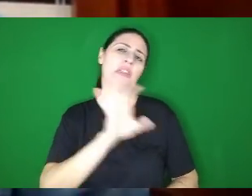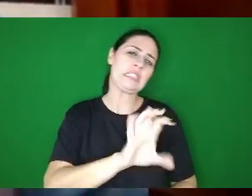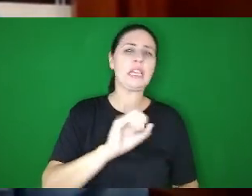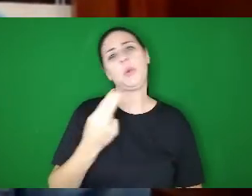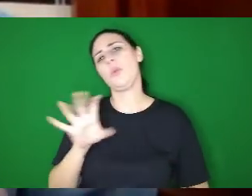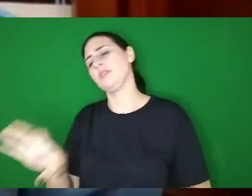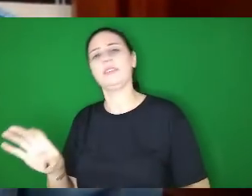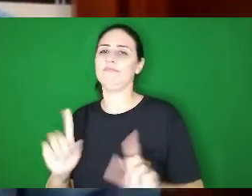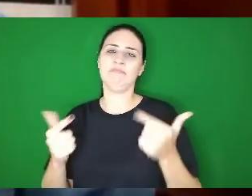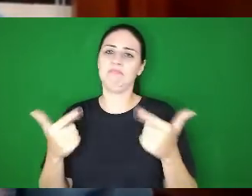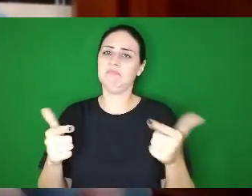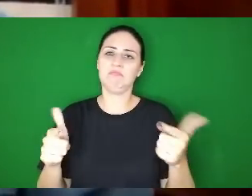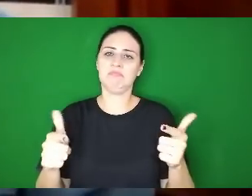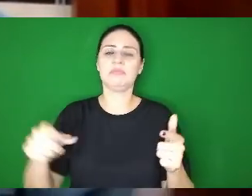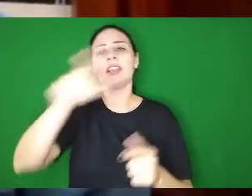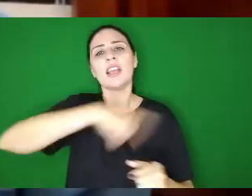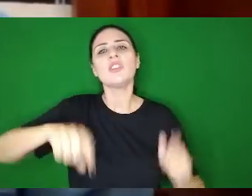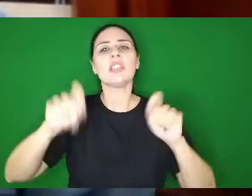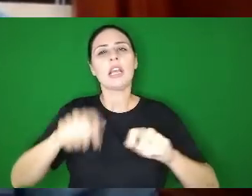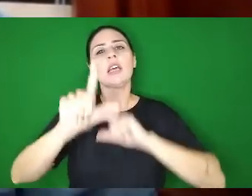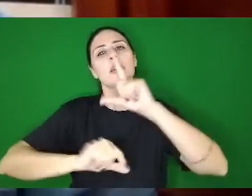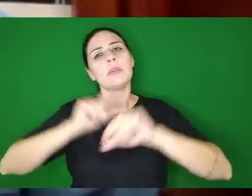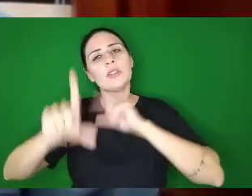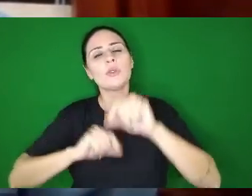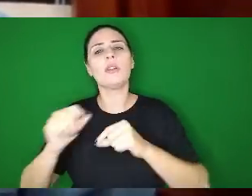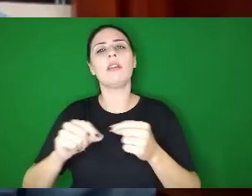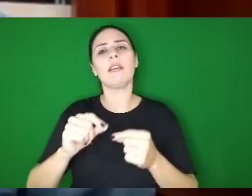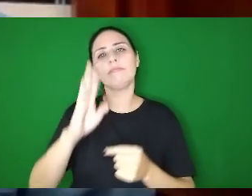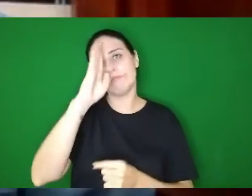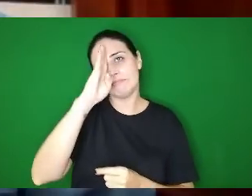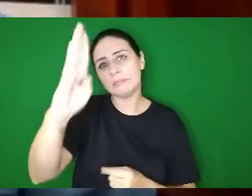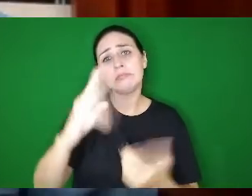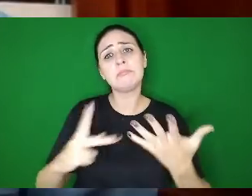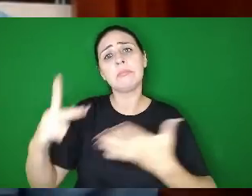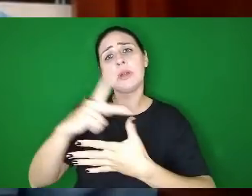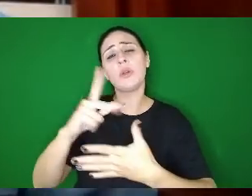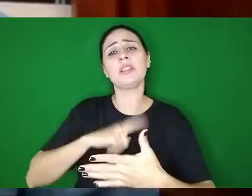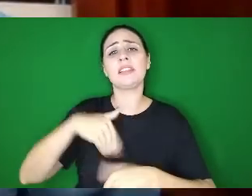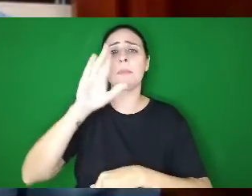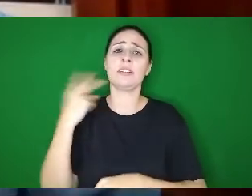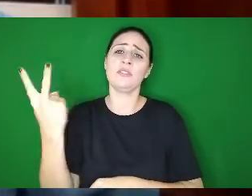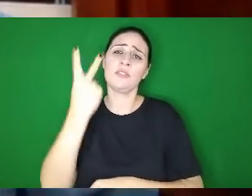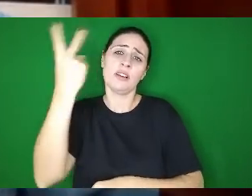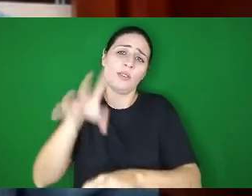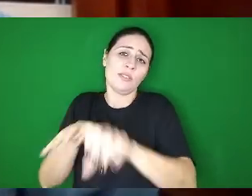pode fazer a seleção, pode priorizar aquilo que, dentro da nossa perspectiva, tem maior valor formativo.